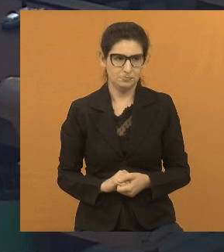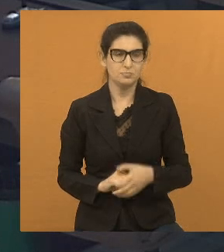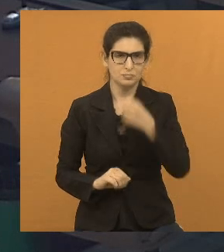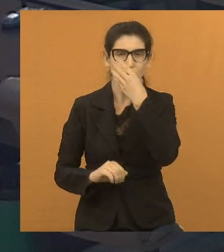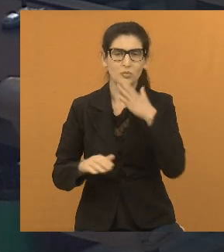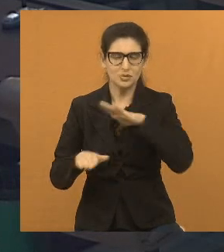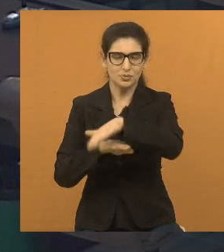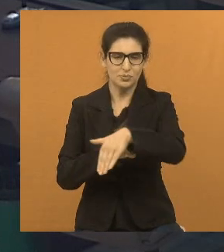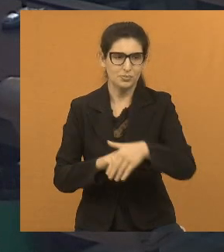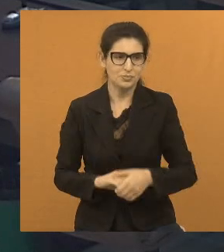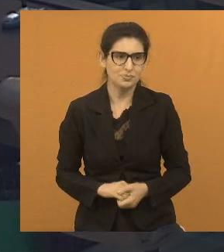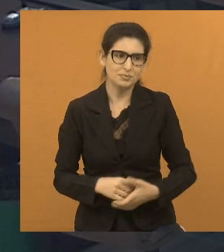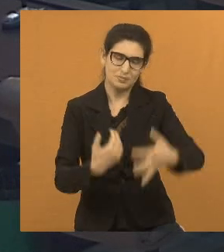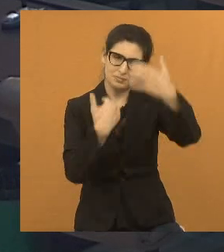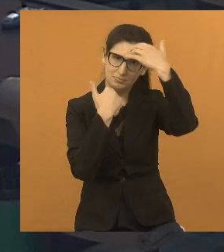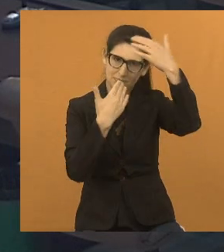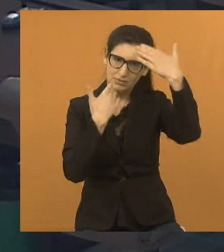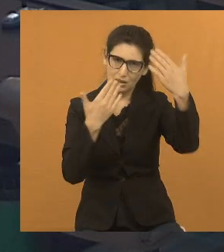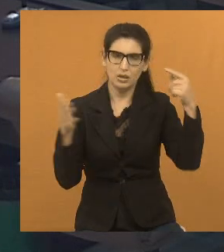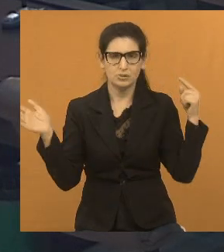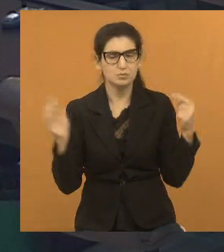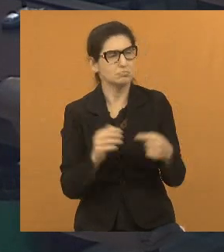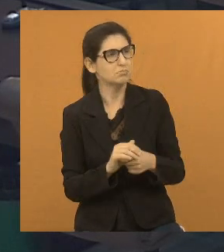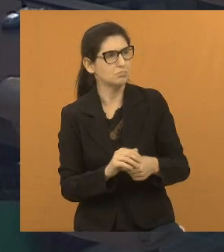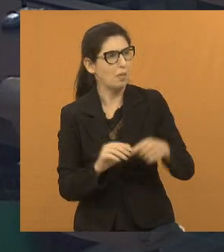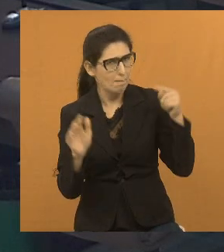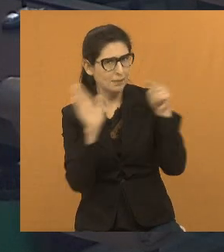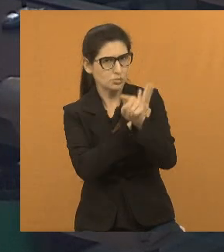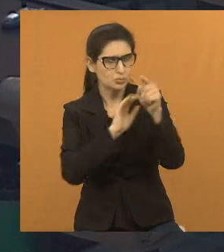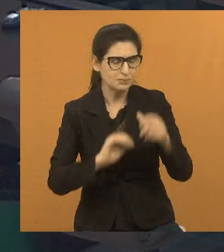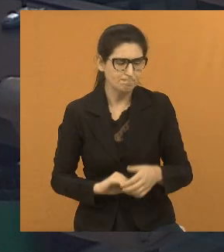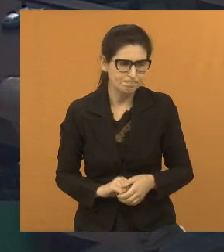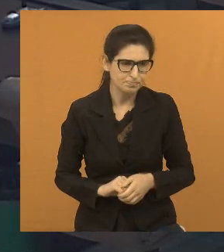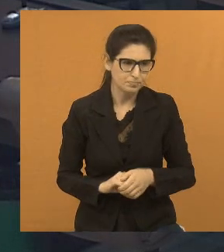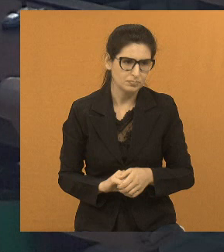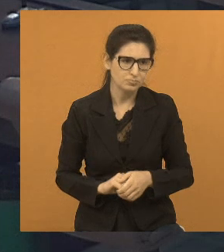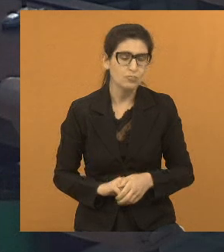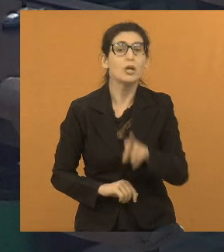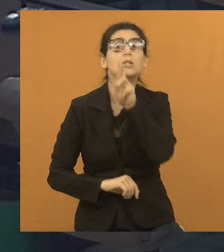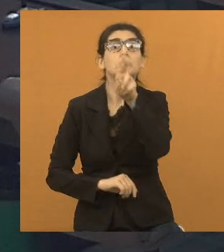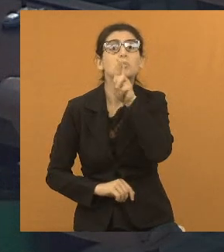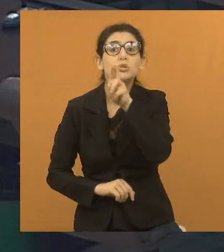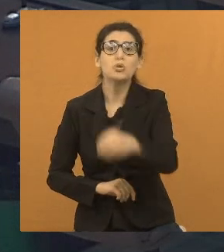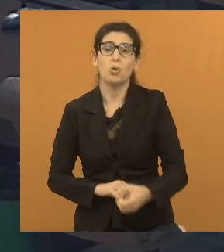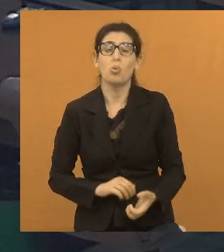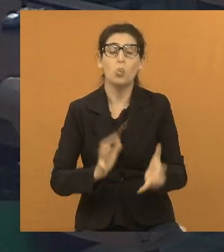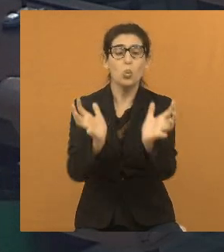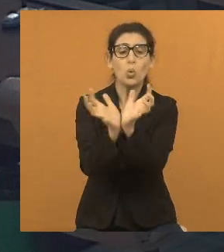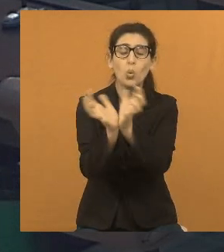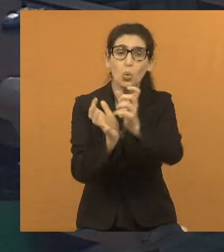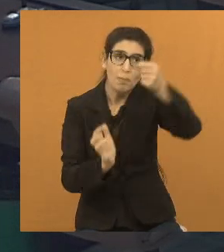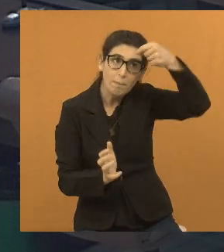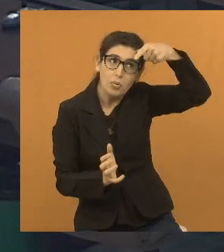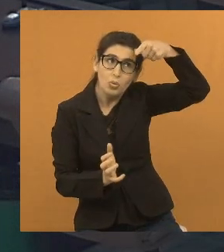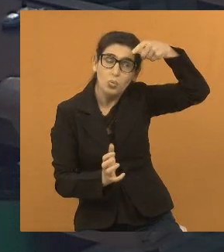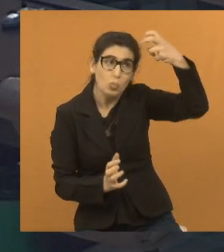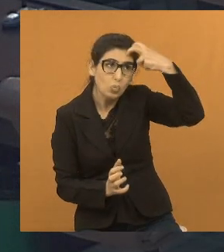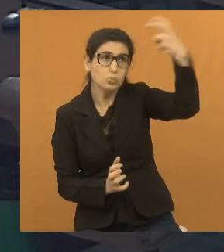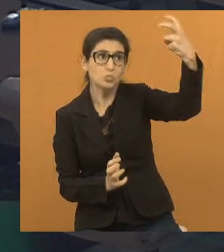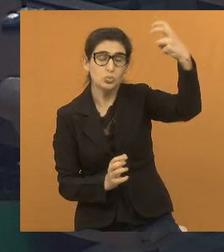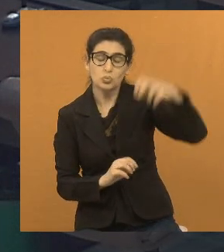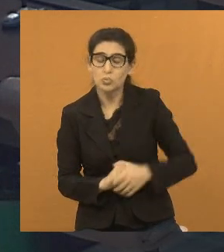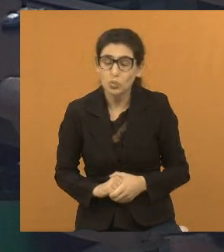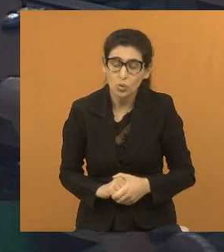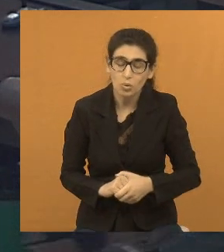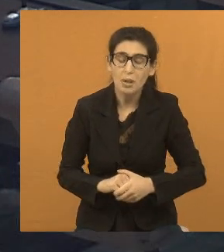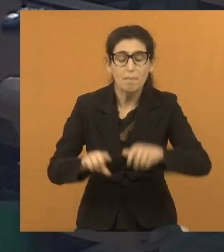Boa noite, obrigado, Samanta, pela pergunta. Primeiramente, a Fundação Cultural divulga ao início de todo mês